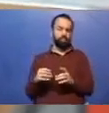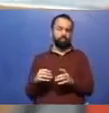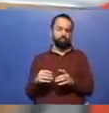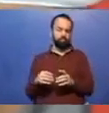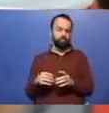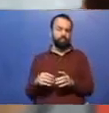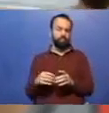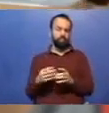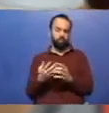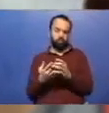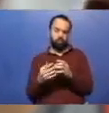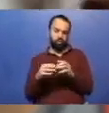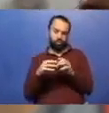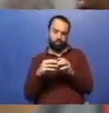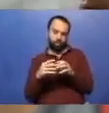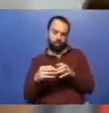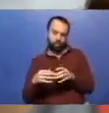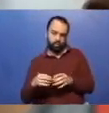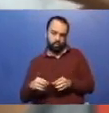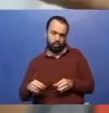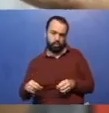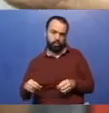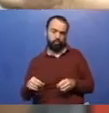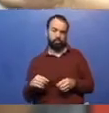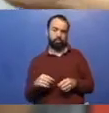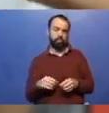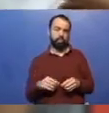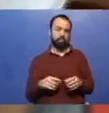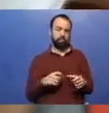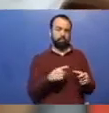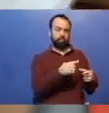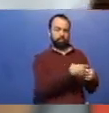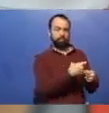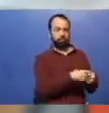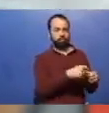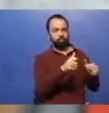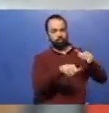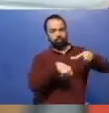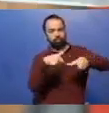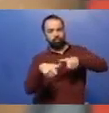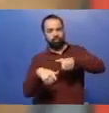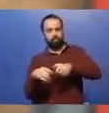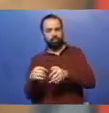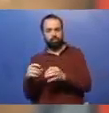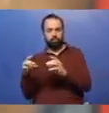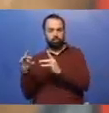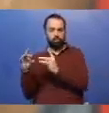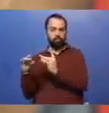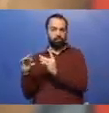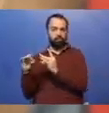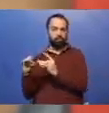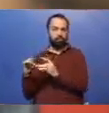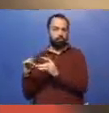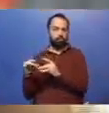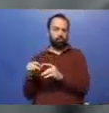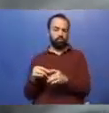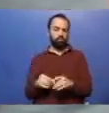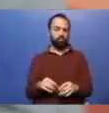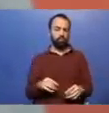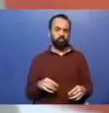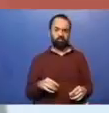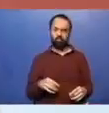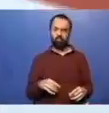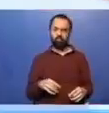e derreteu. A água estava no estado sólido, passou para o estado líquido.